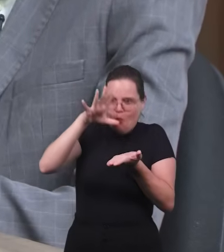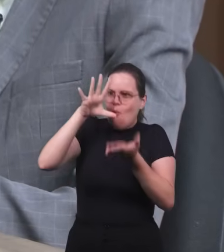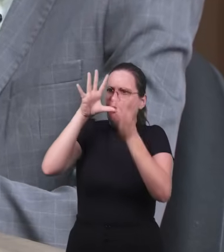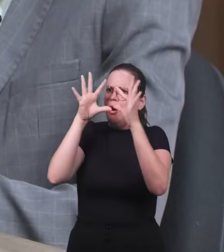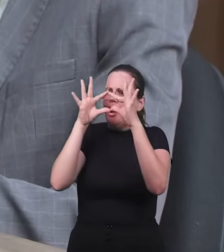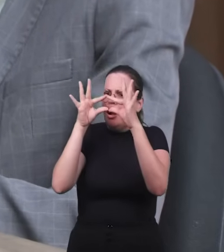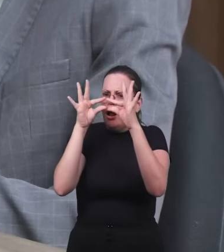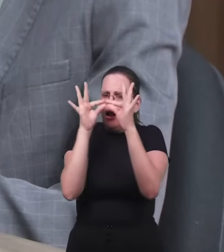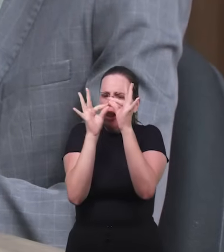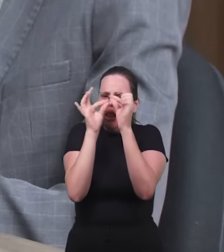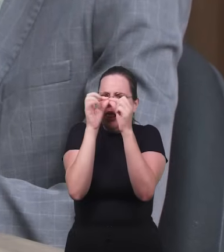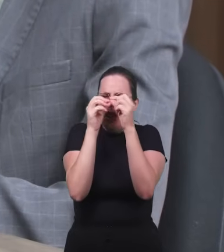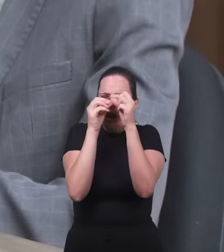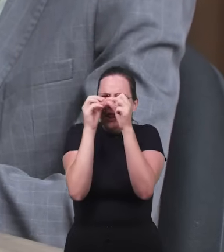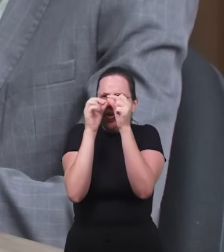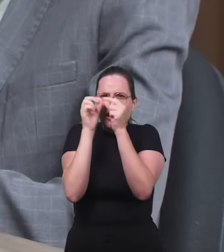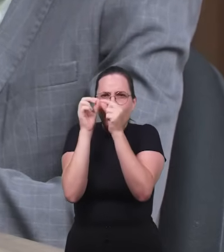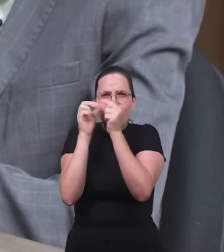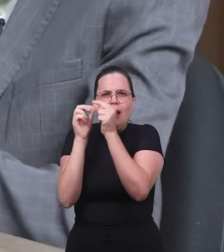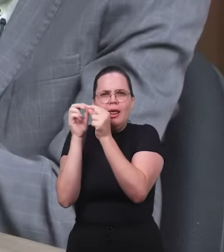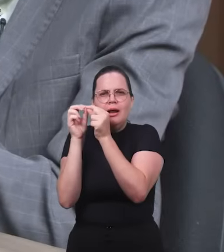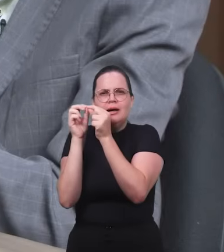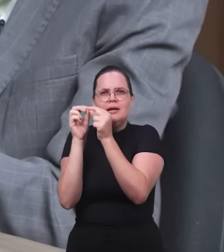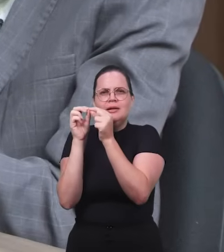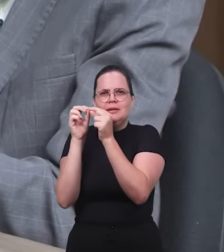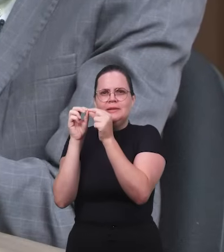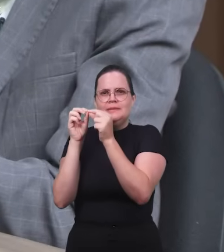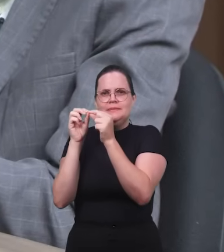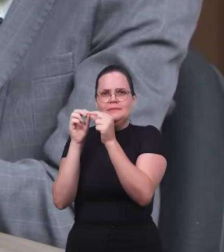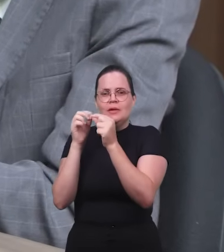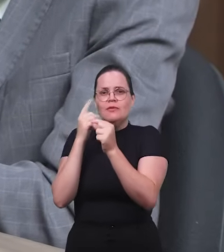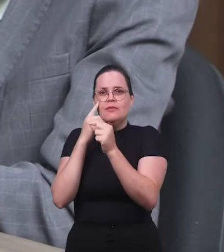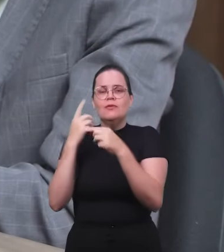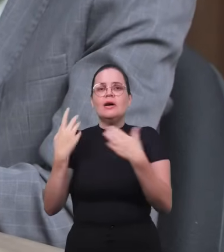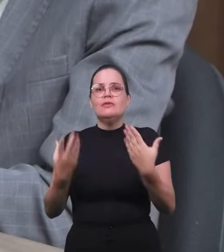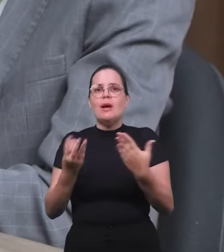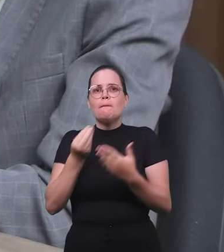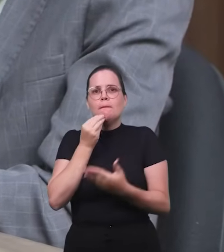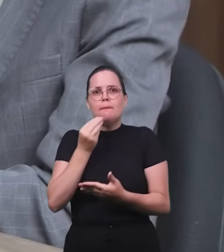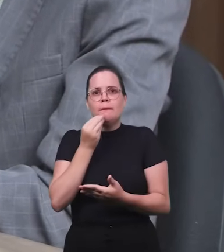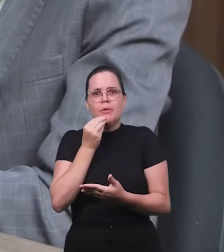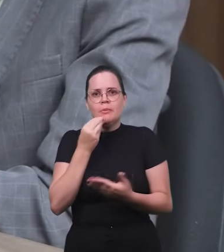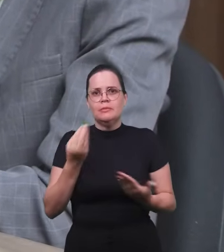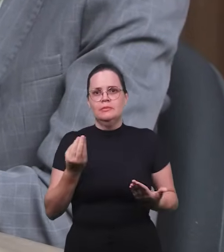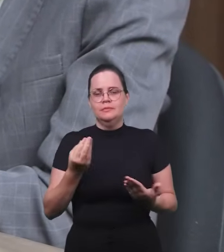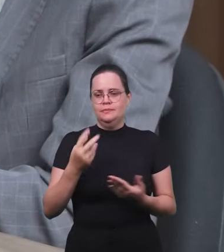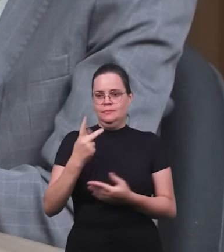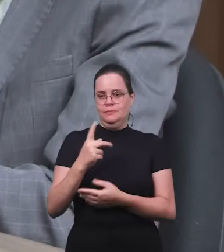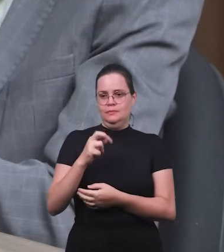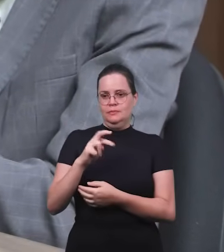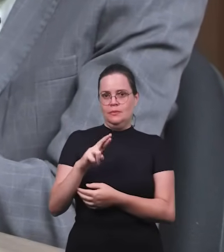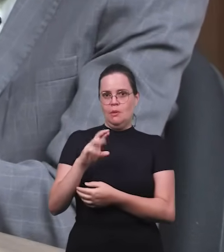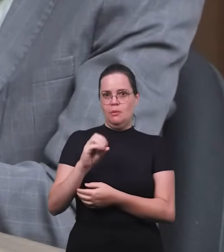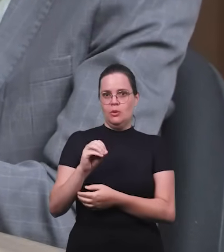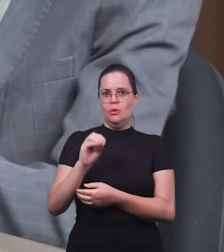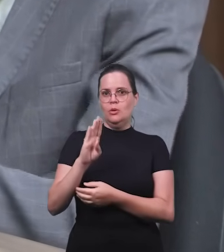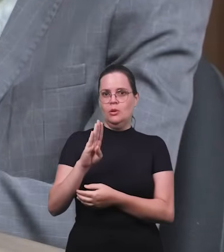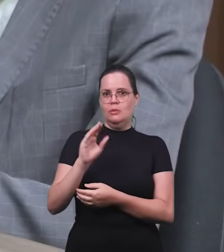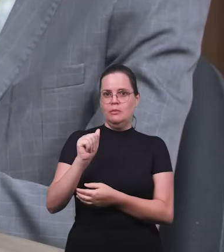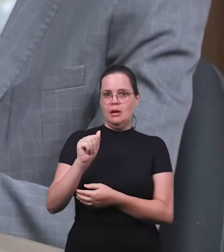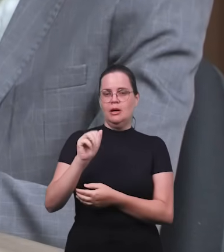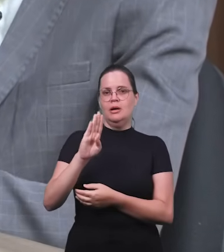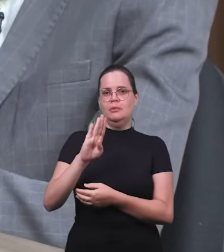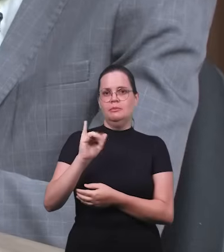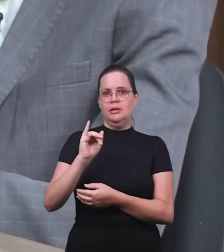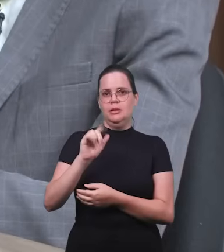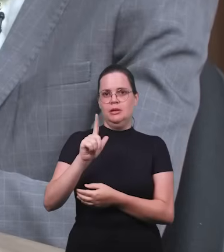essas partículas em múltiplos estados, agora nós vamos trabalhar com a probabilidade. Com a probabilidade. E aí, com isso,